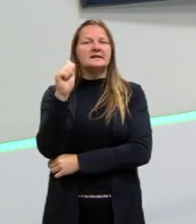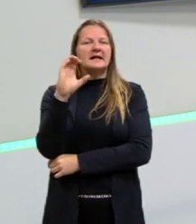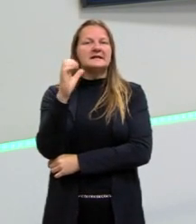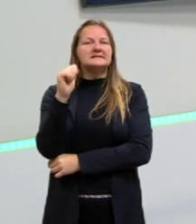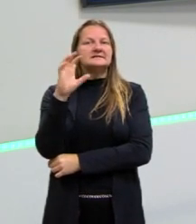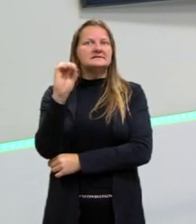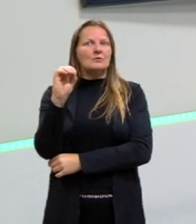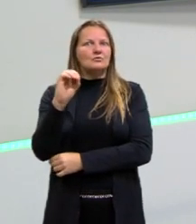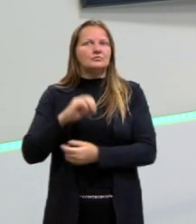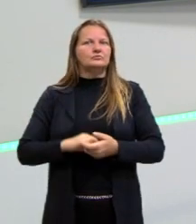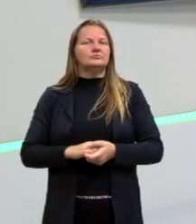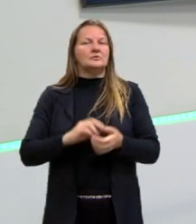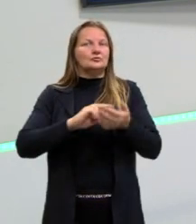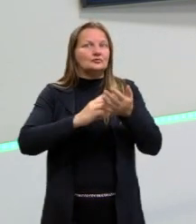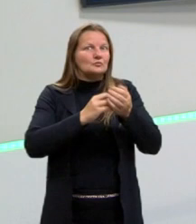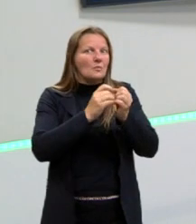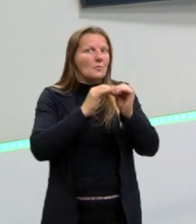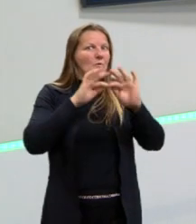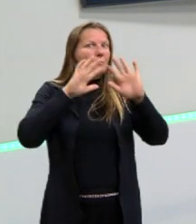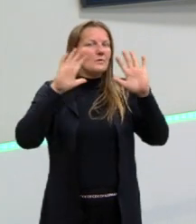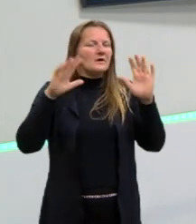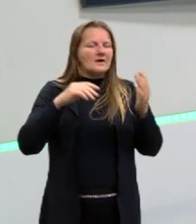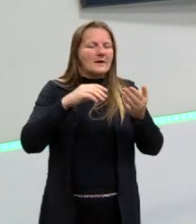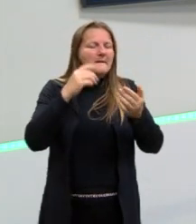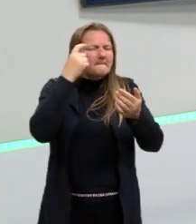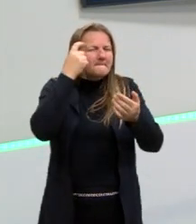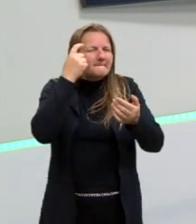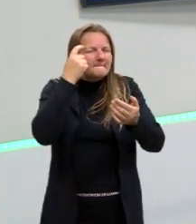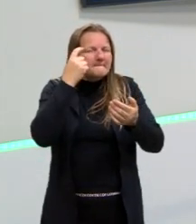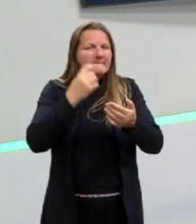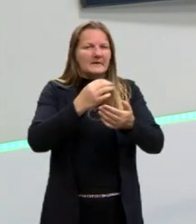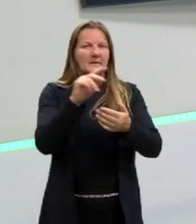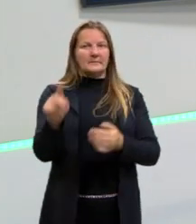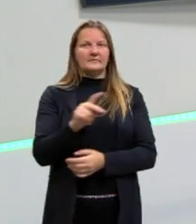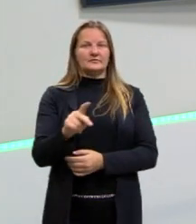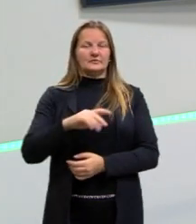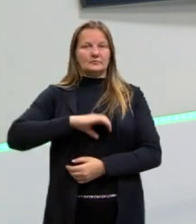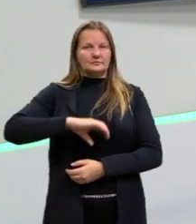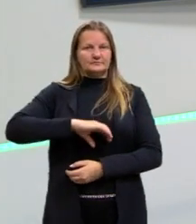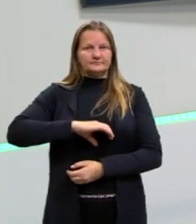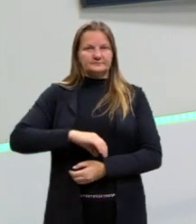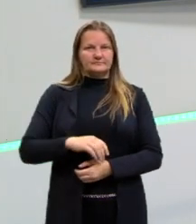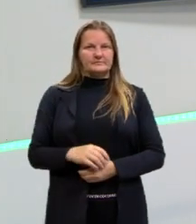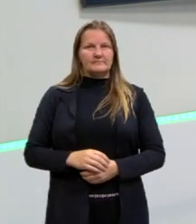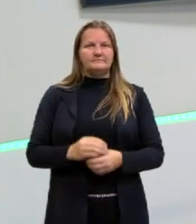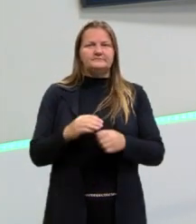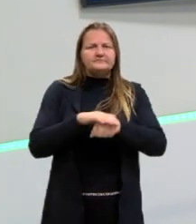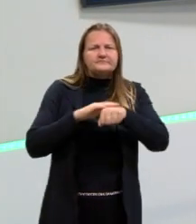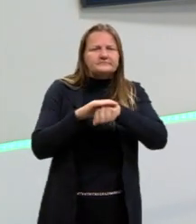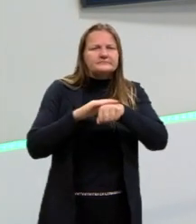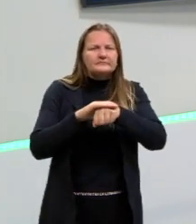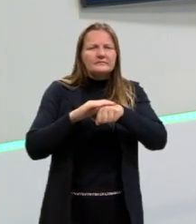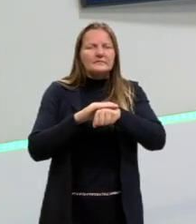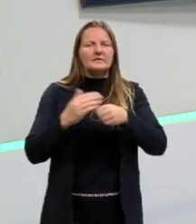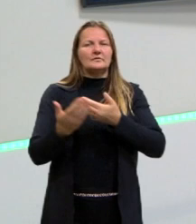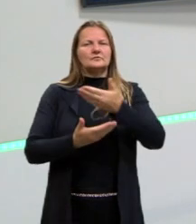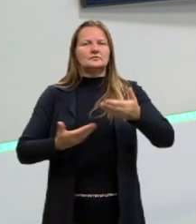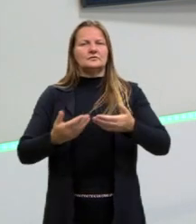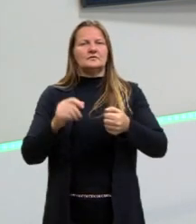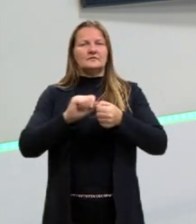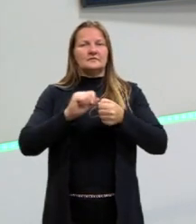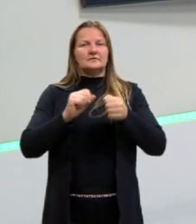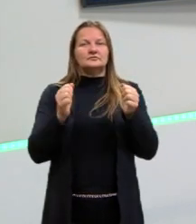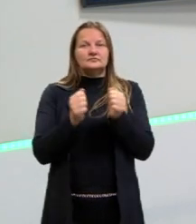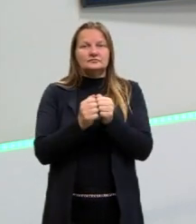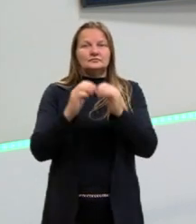língua portuguesa, muitas vezes, quando a gente pega professores de língua portuguesa e conversa com eles, se vocês fizerem isso